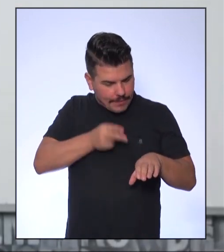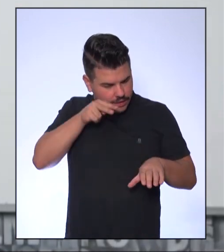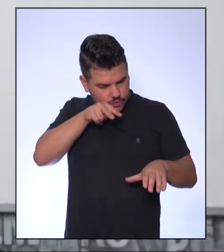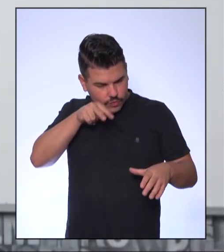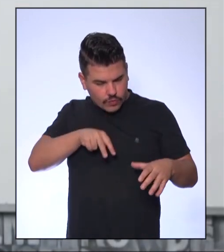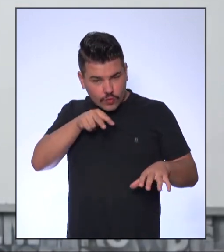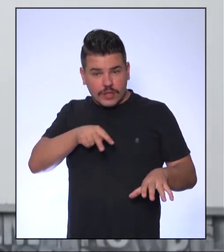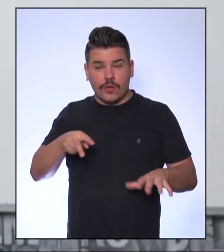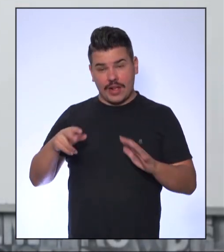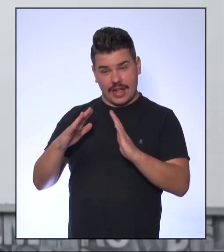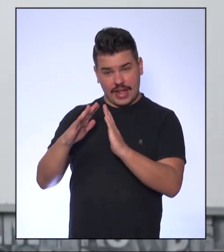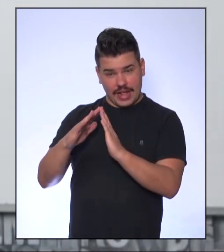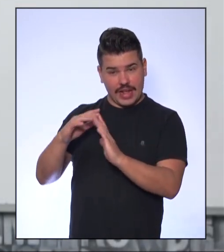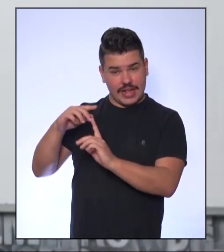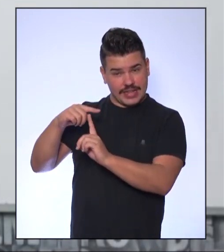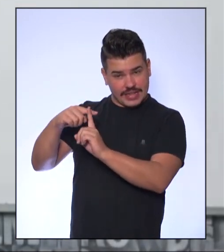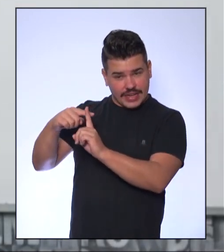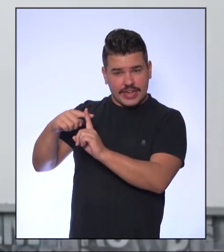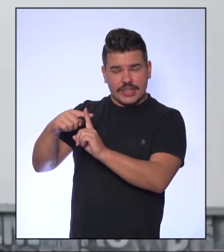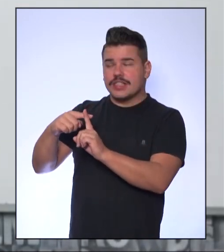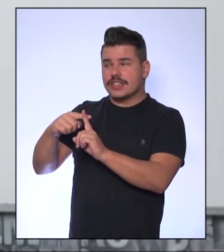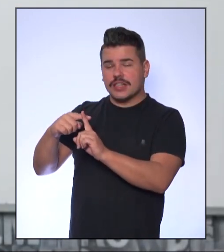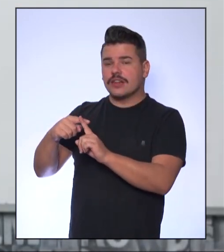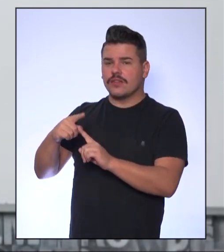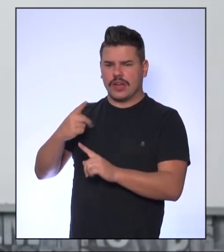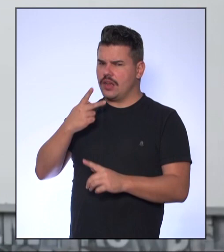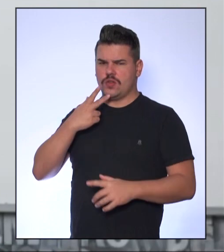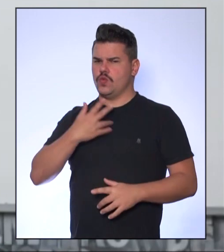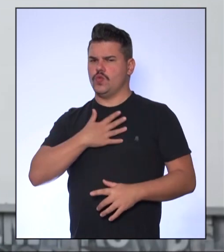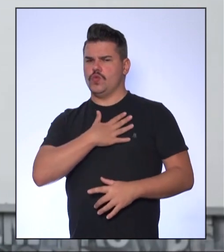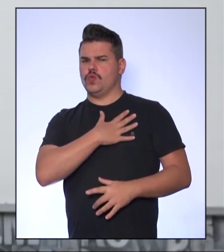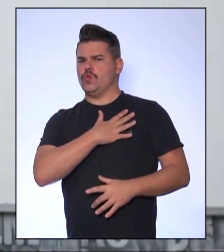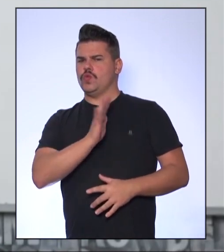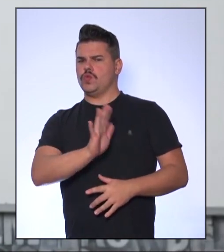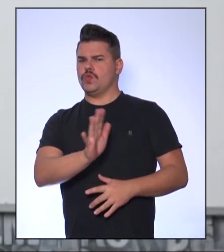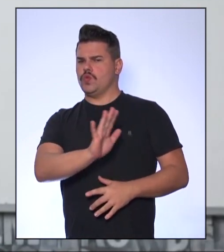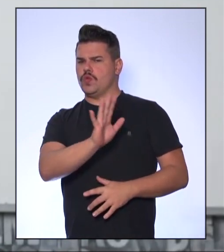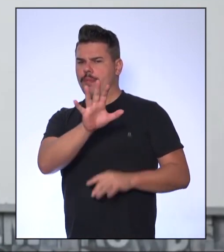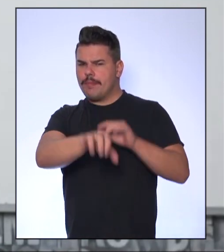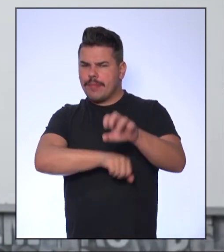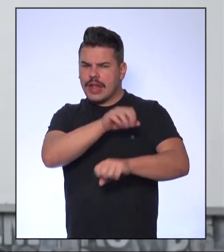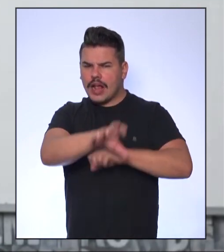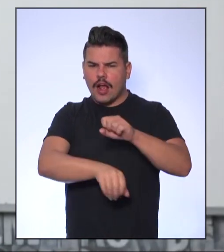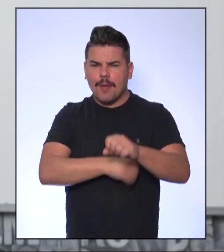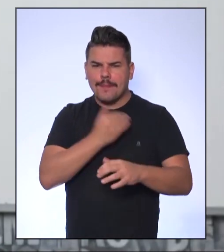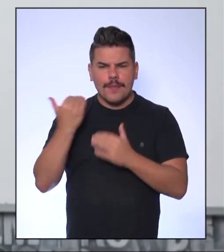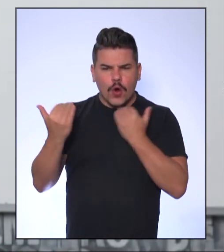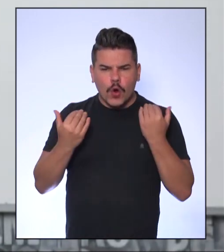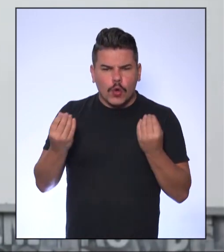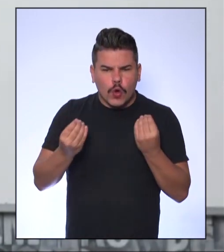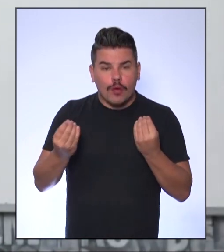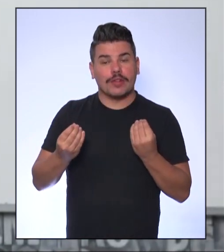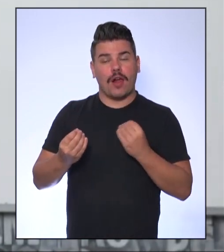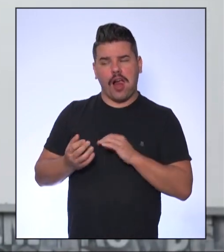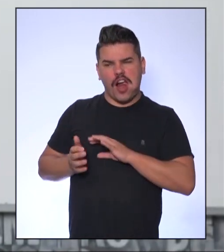pela igreja, então eles faziam o furto deste corpo humano para o estudo. Caraca, professor, que interessante,